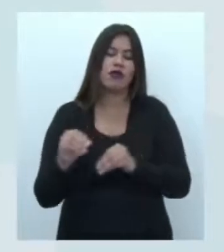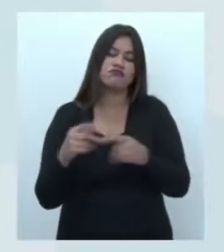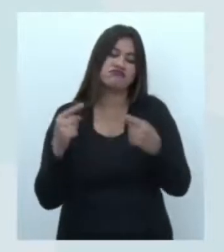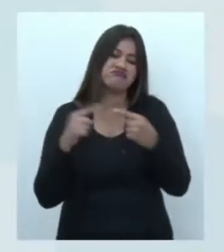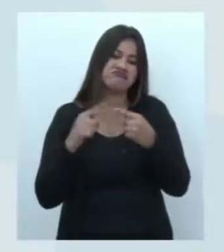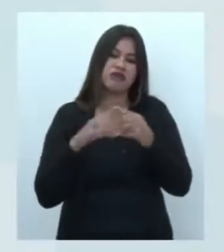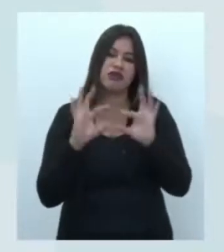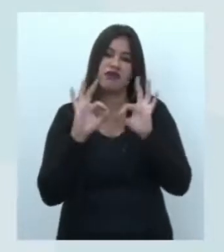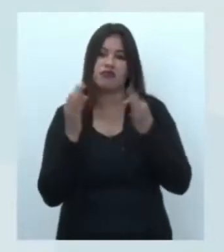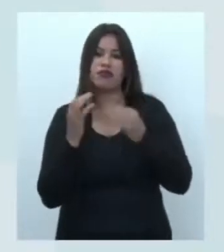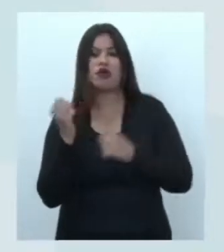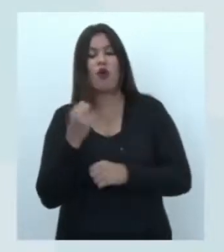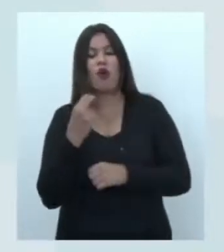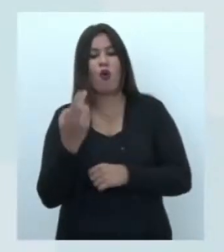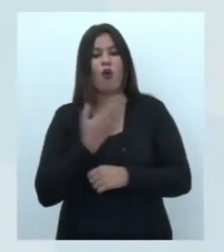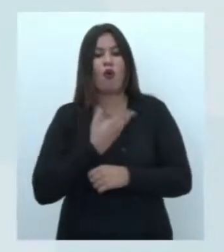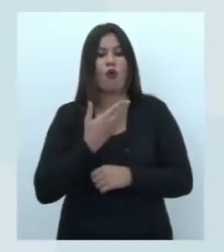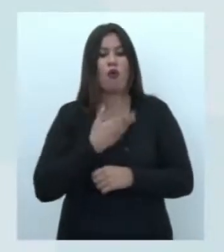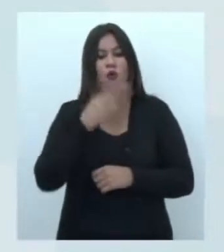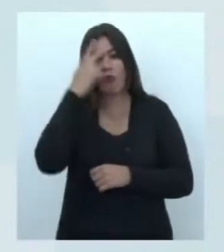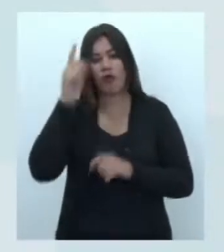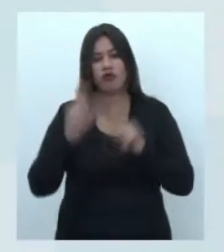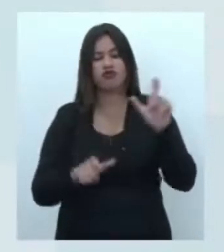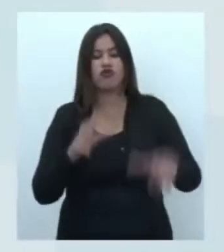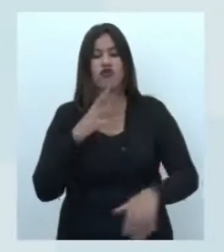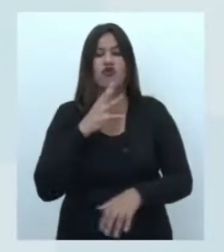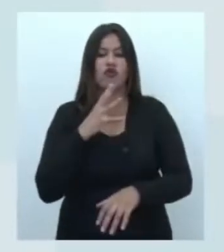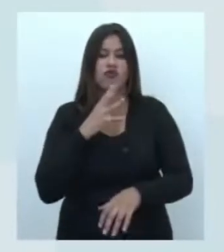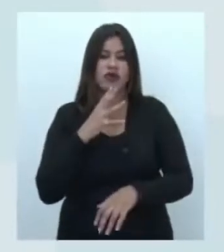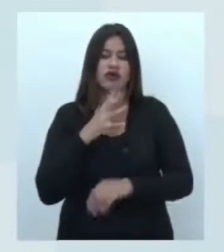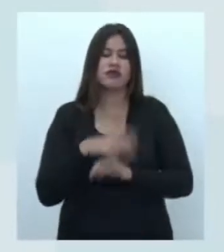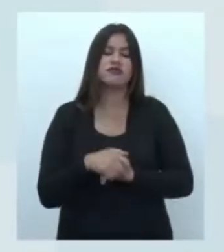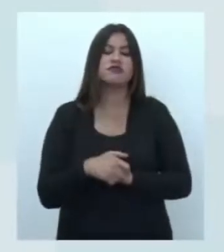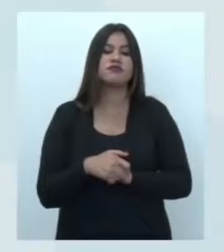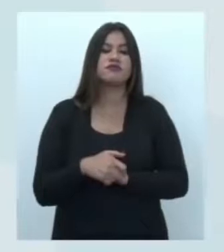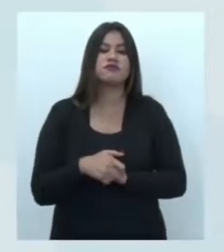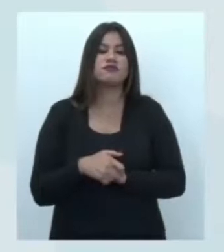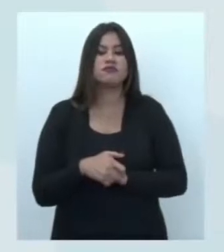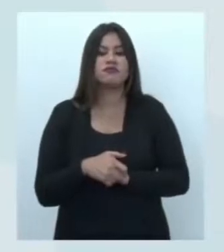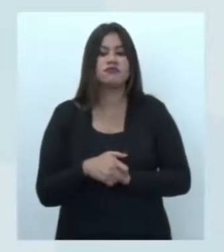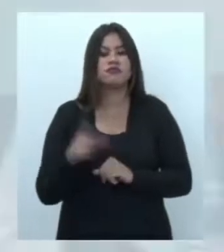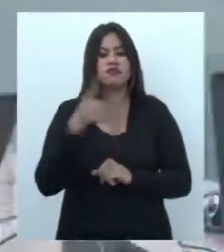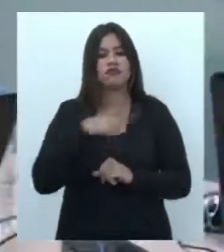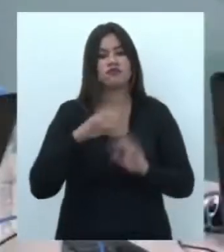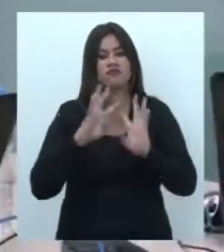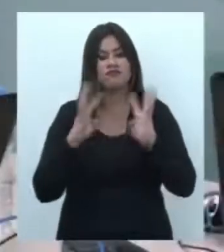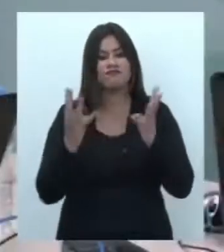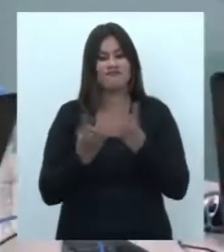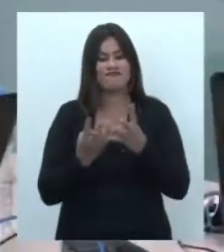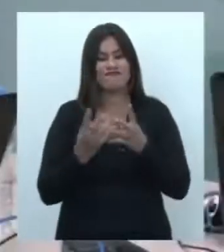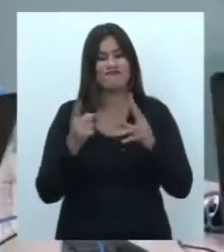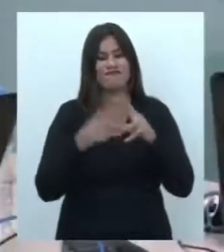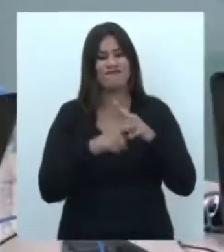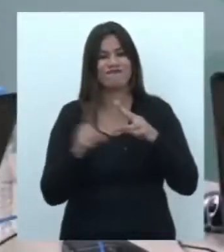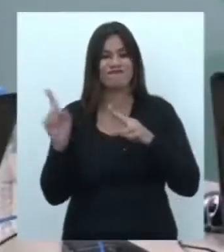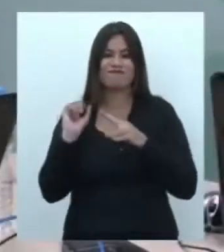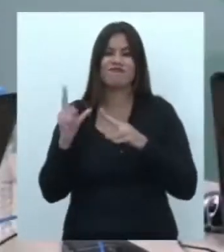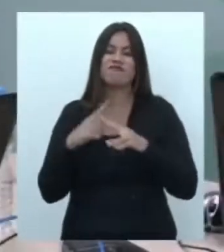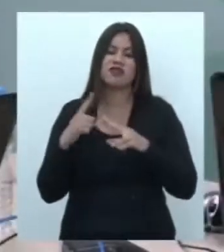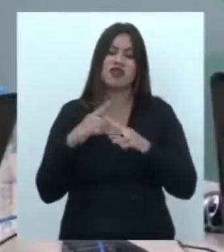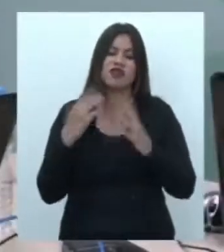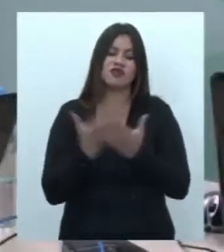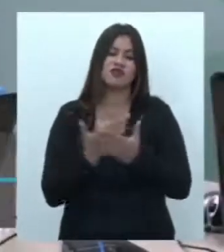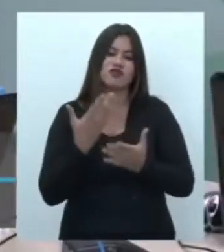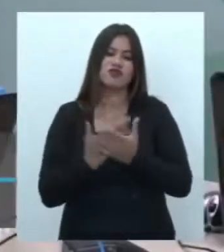ou conhecidos que moram no seu bairro ou município. A gente está vivendo um período de isolamento social, né? As aulas